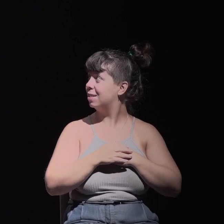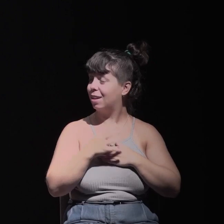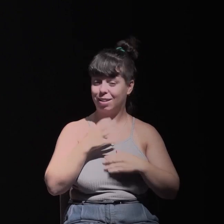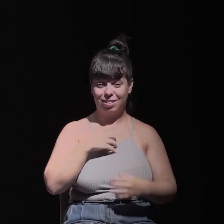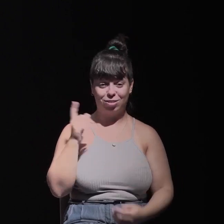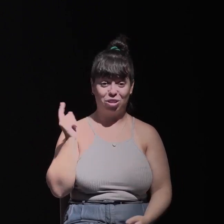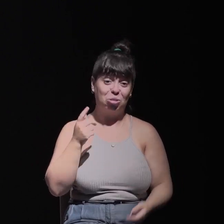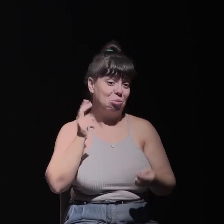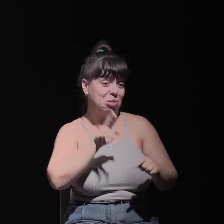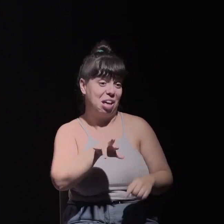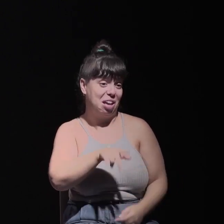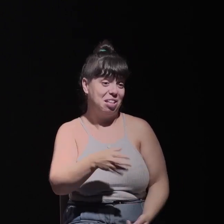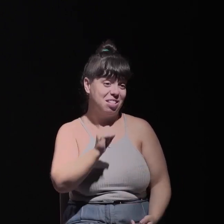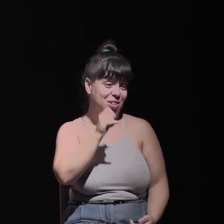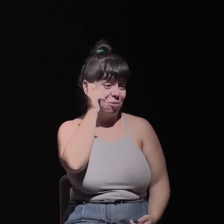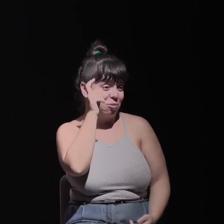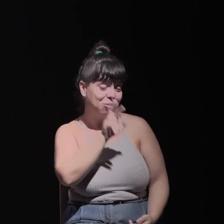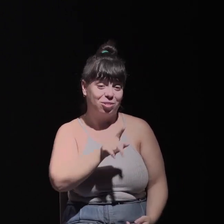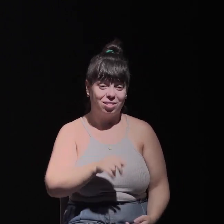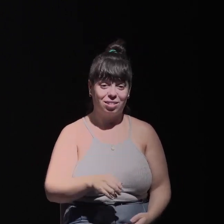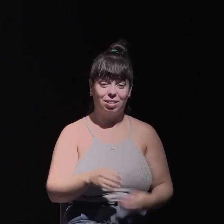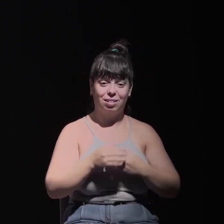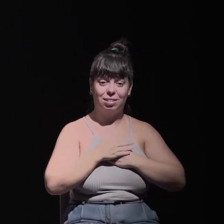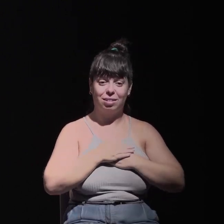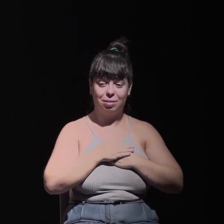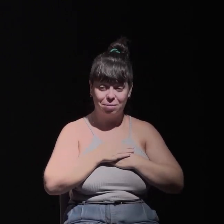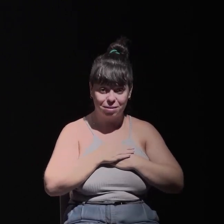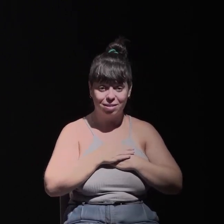fez uma... e saiu.